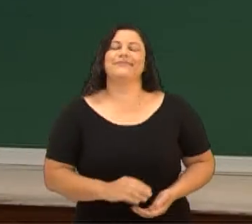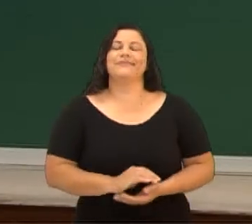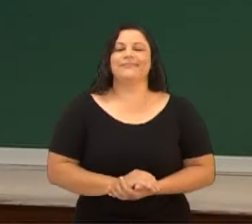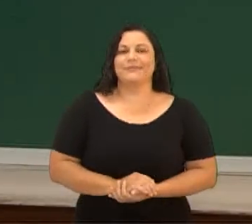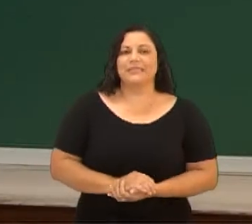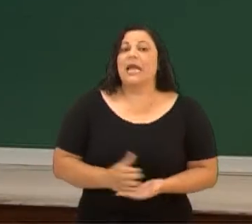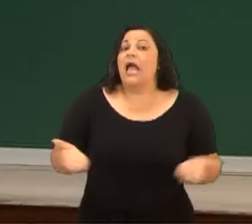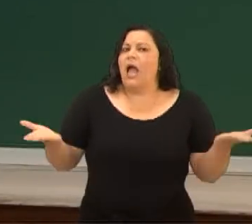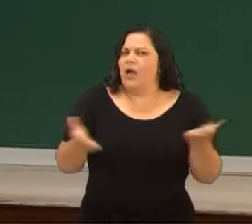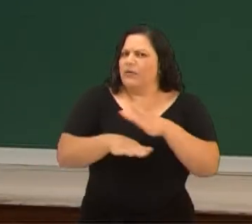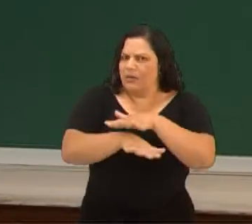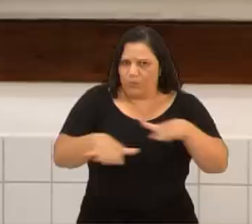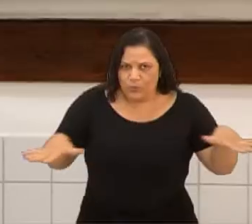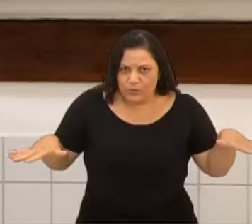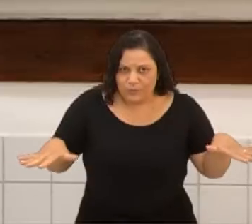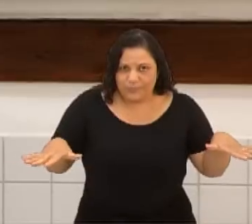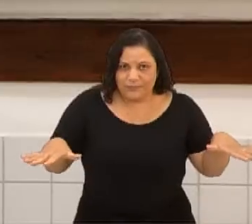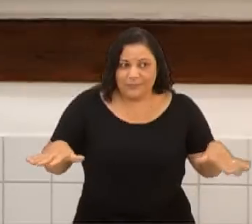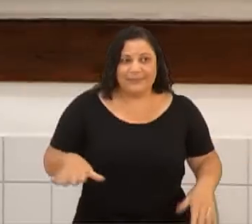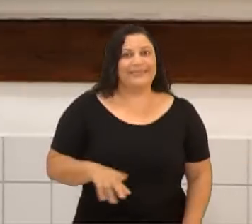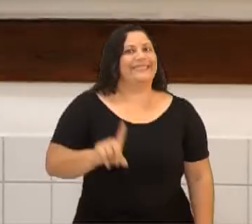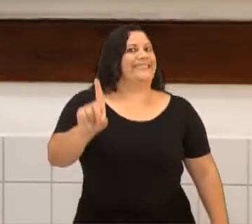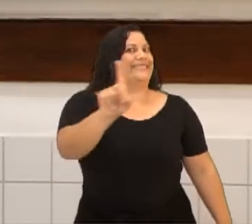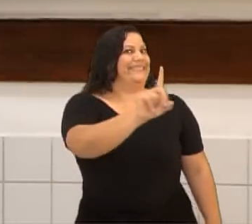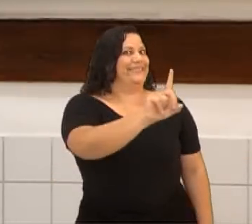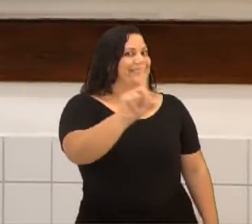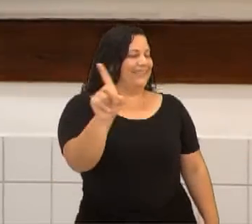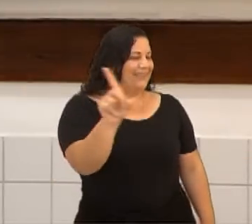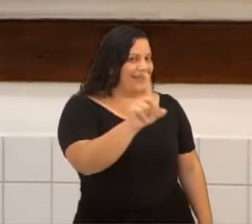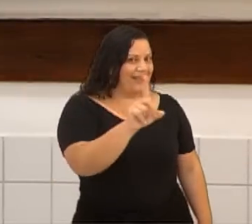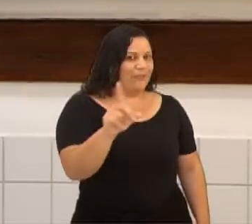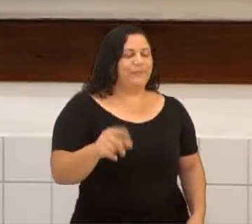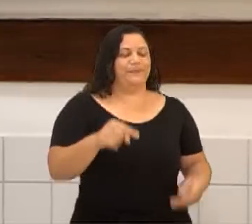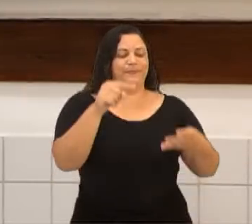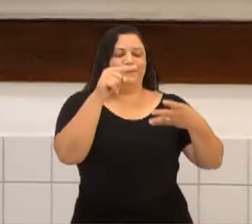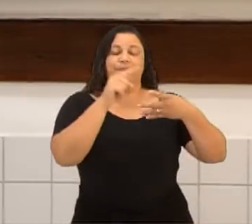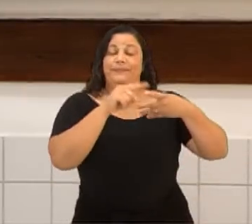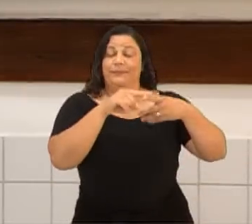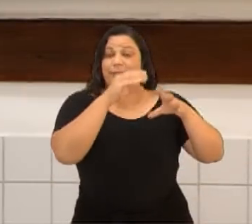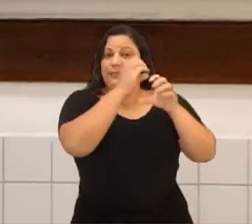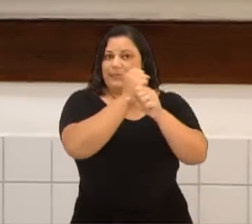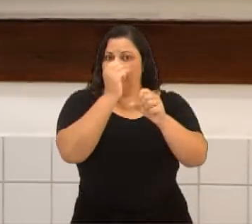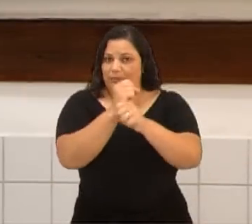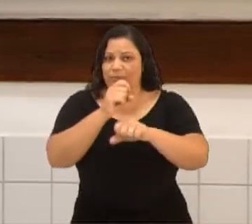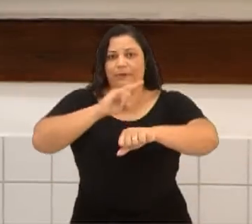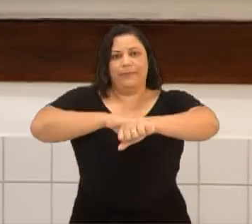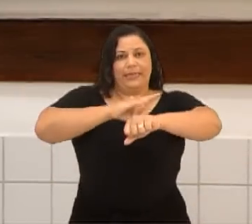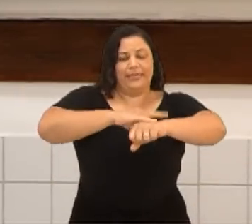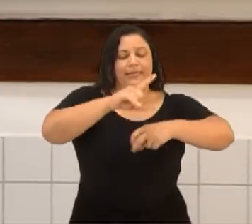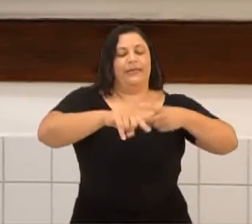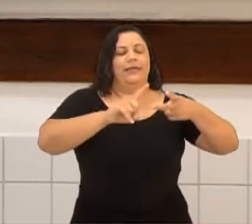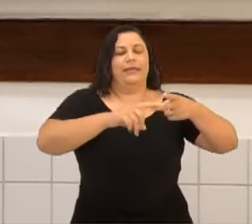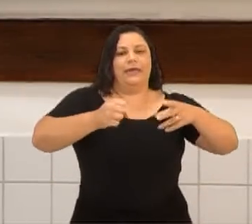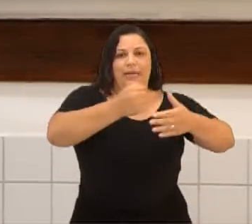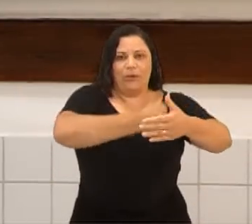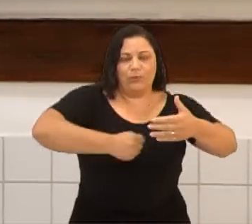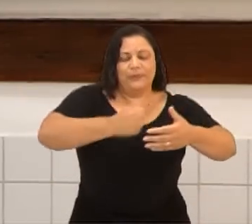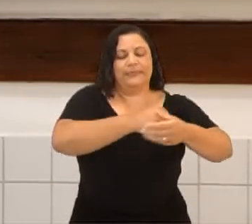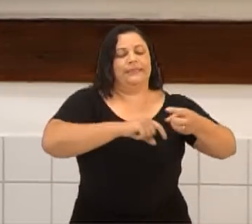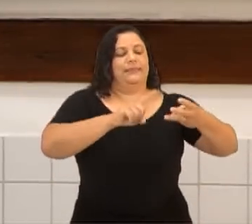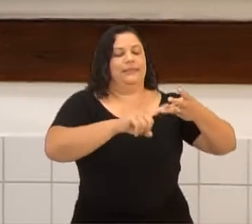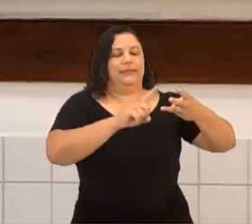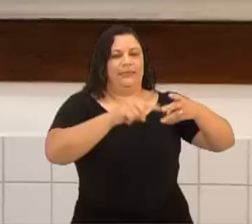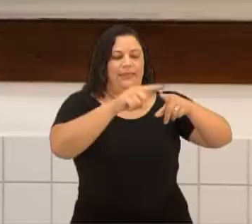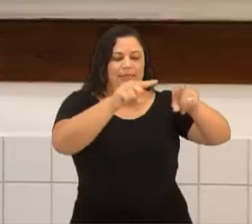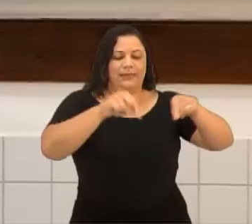quadrados. Acabou? Não! Fizemos o cálculo da área do banheiro, da cozinha, da área de